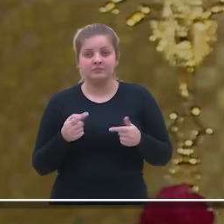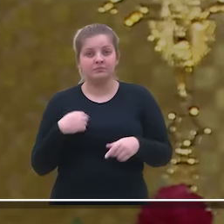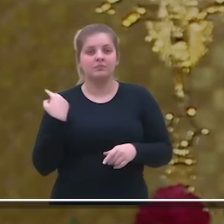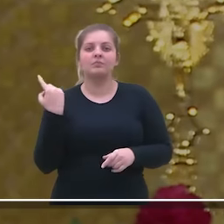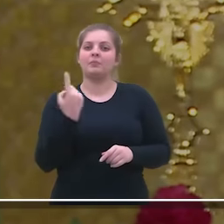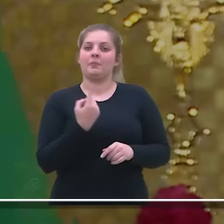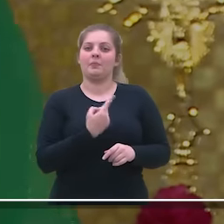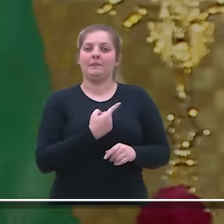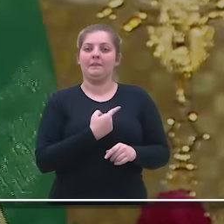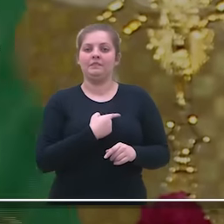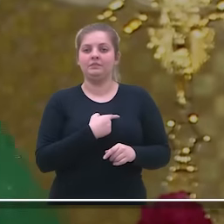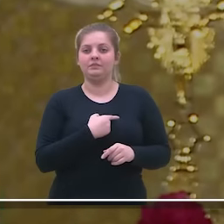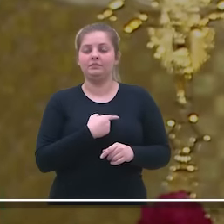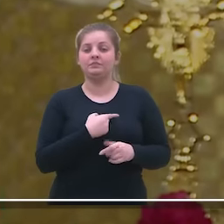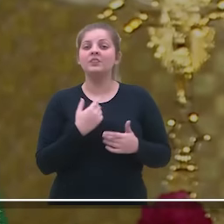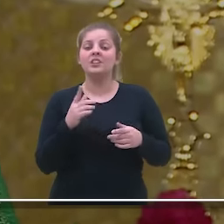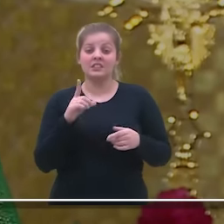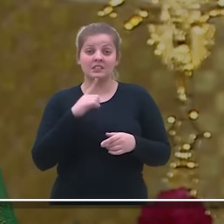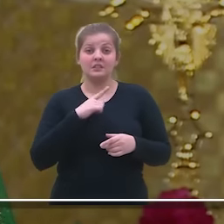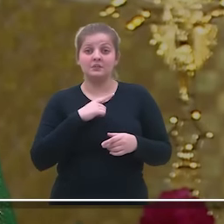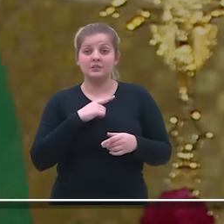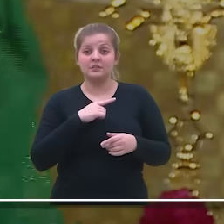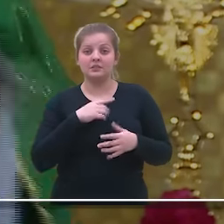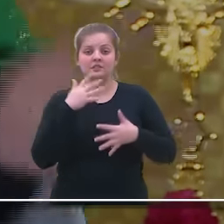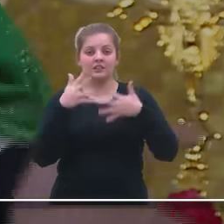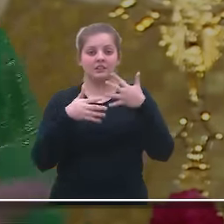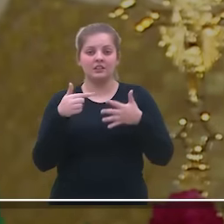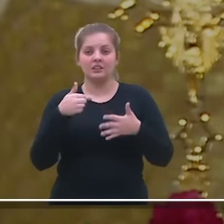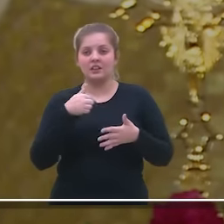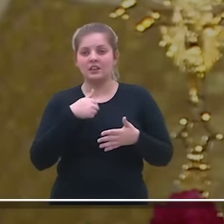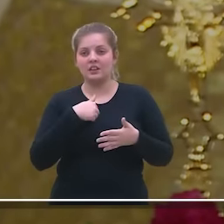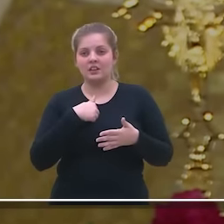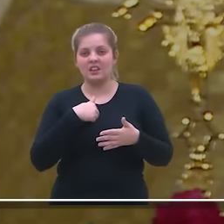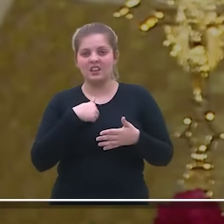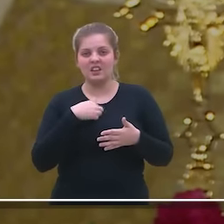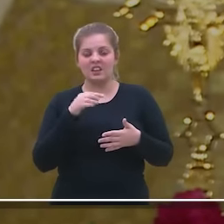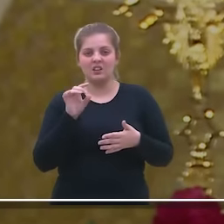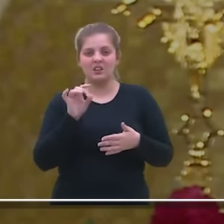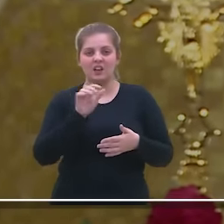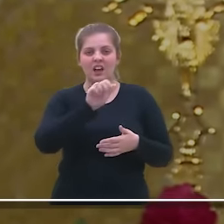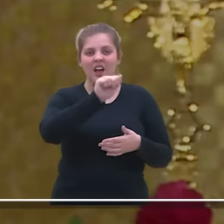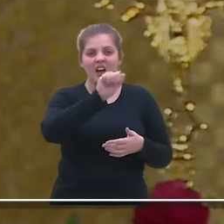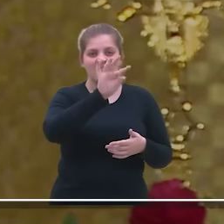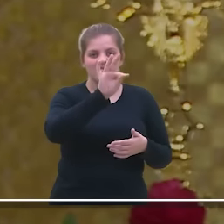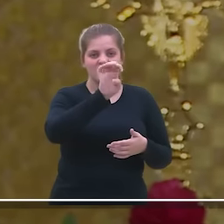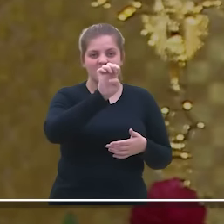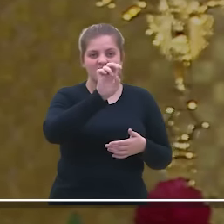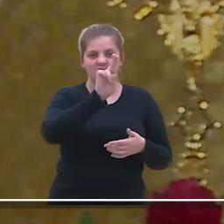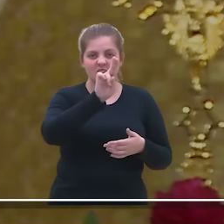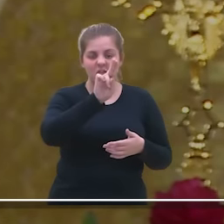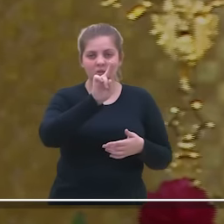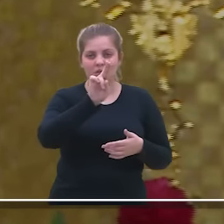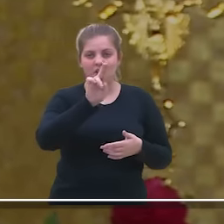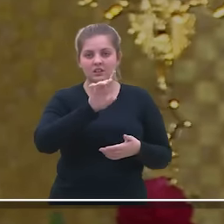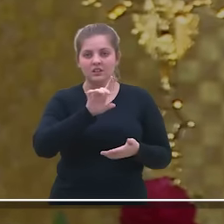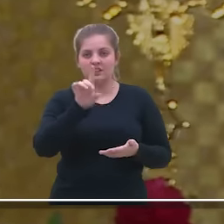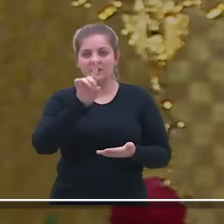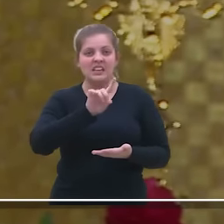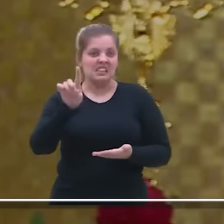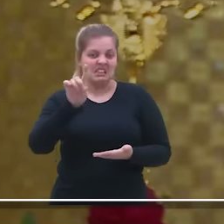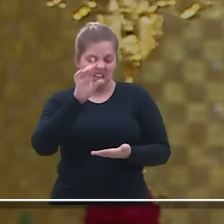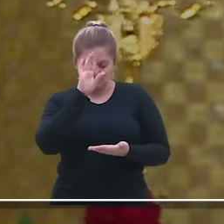Nós nos damos o luxo de dizer sou à toa à teu para mim não é at teu